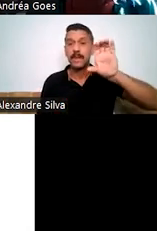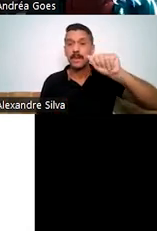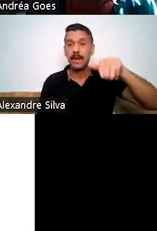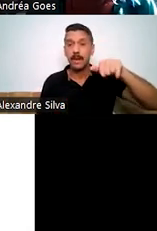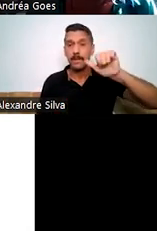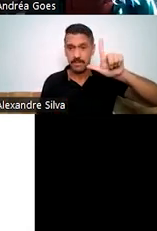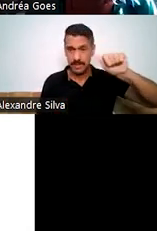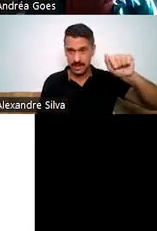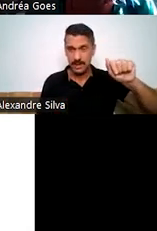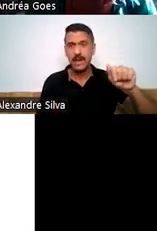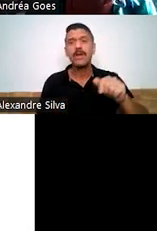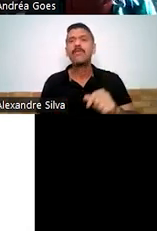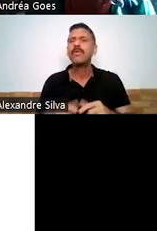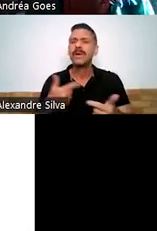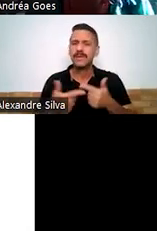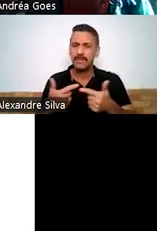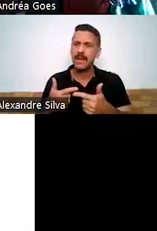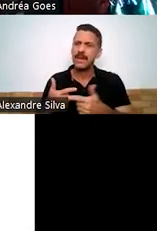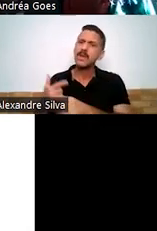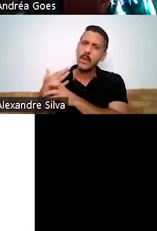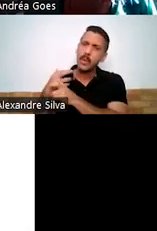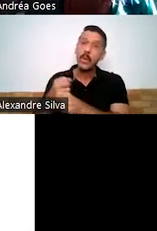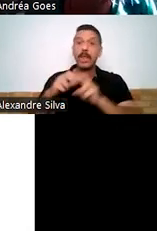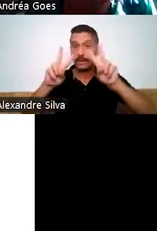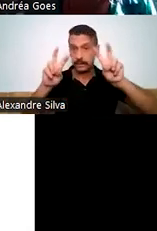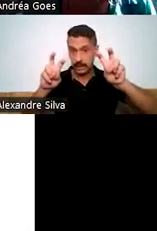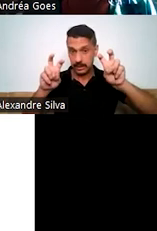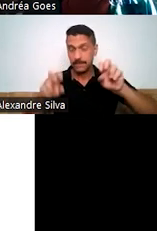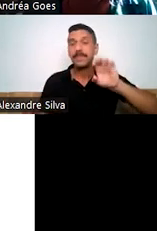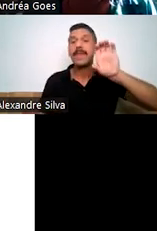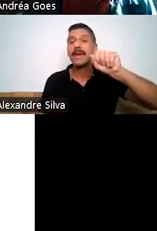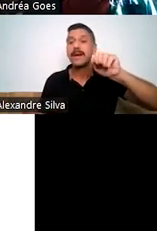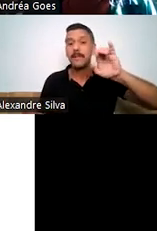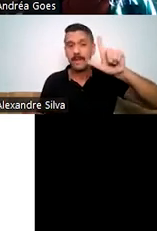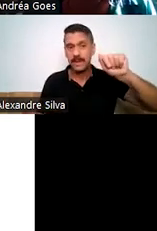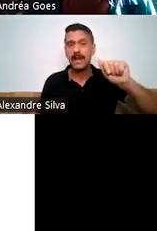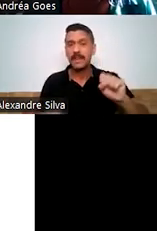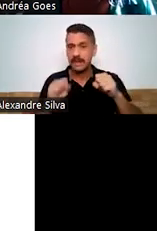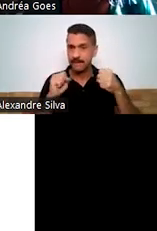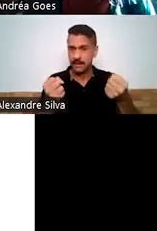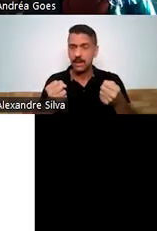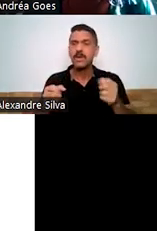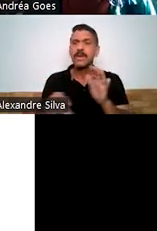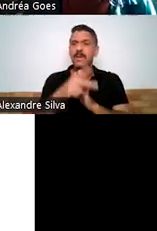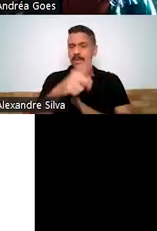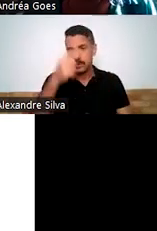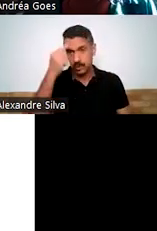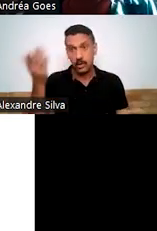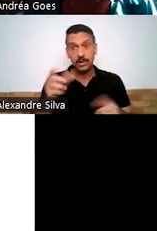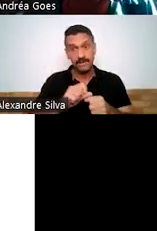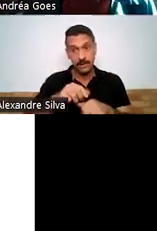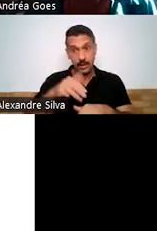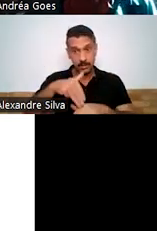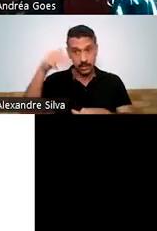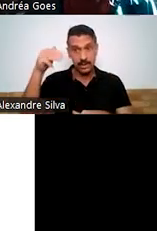trabalhando comigo ao longo dos anos nesses temas. E a Camila acabou de defender a graduação, agora está no mestrado, e